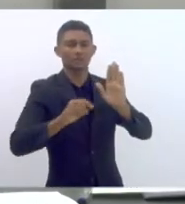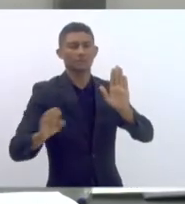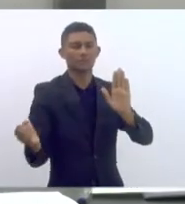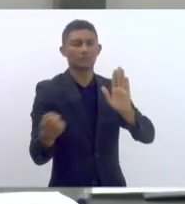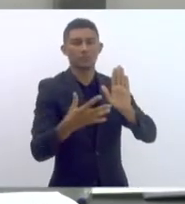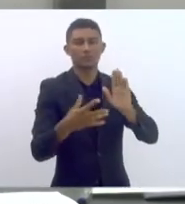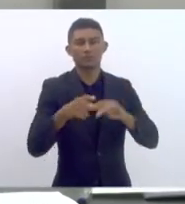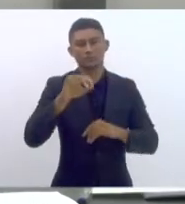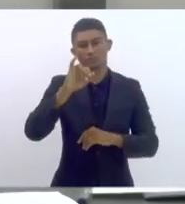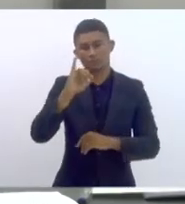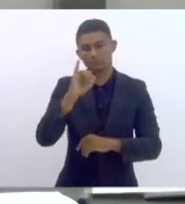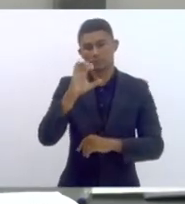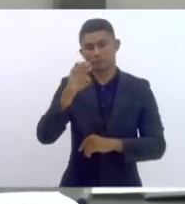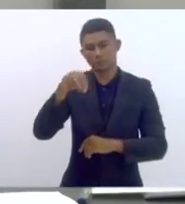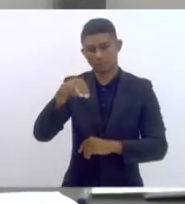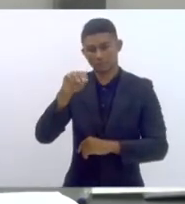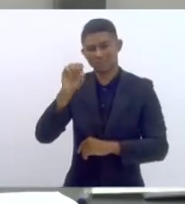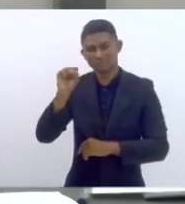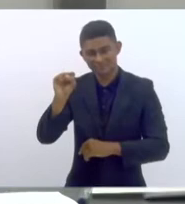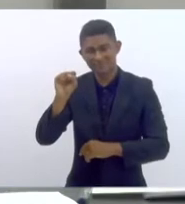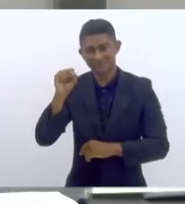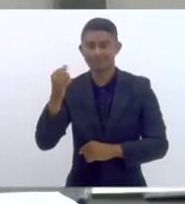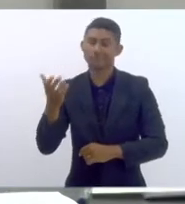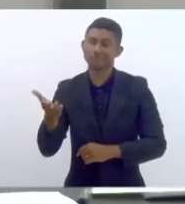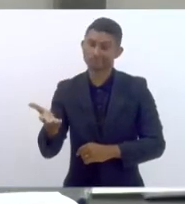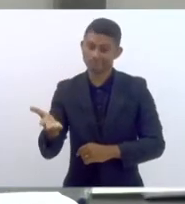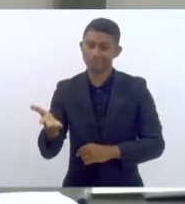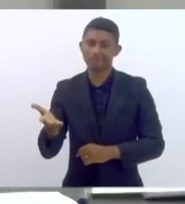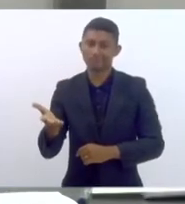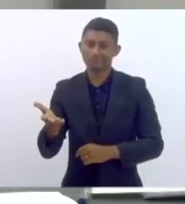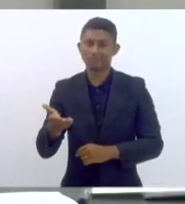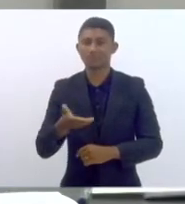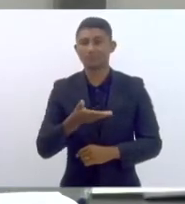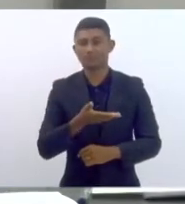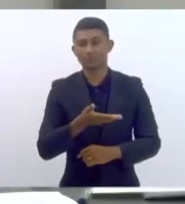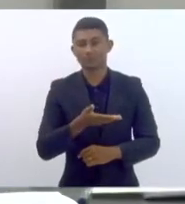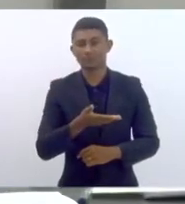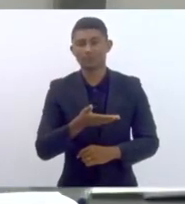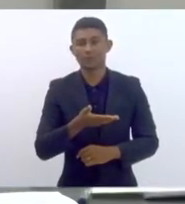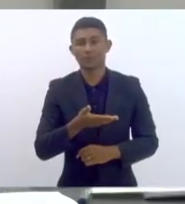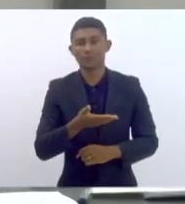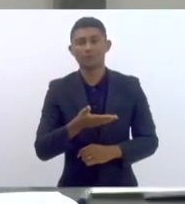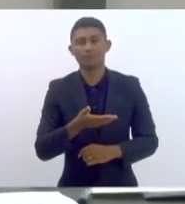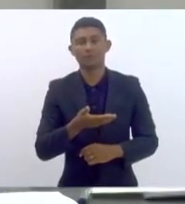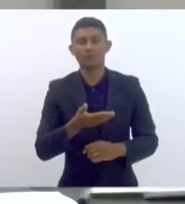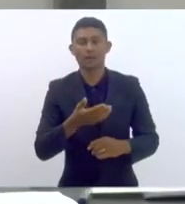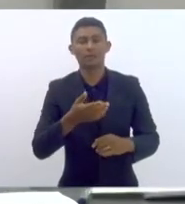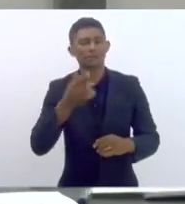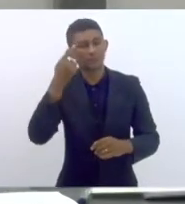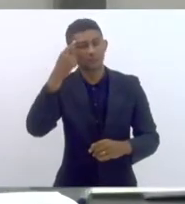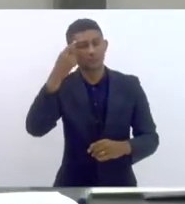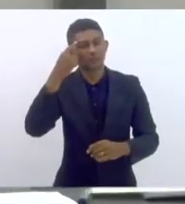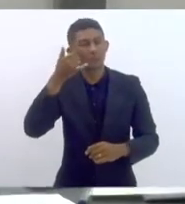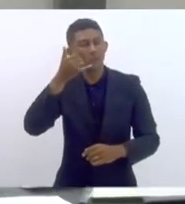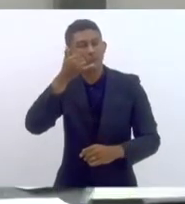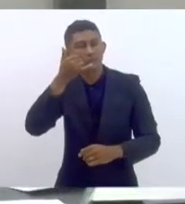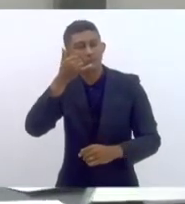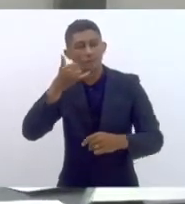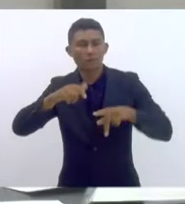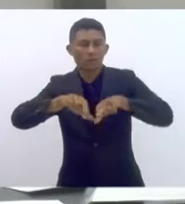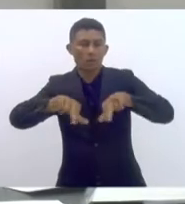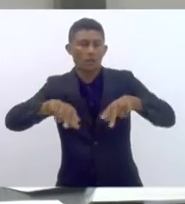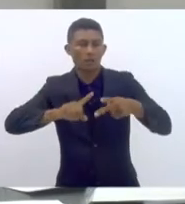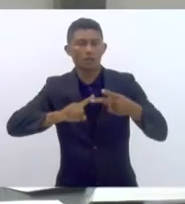do ICMS em relação a telecomunicações, energia e